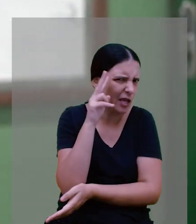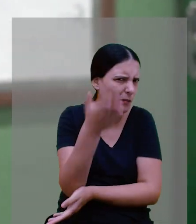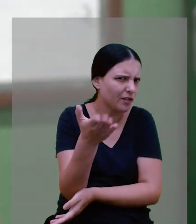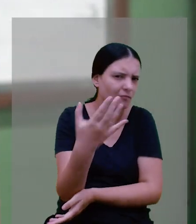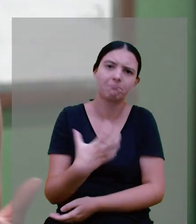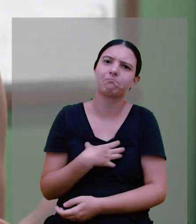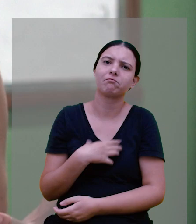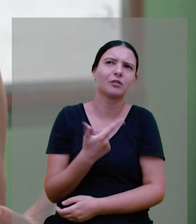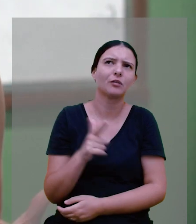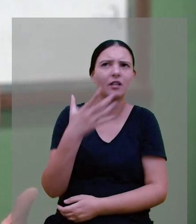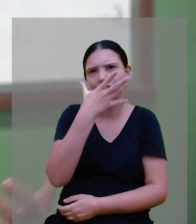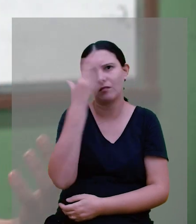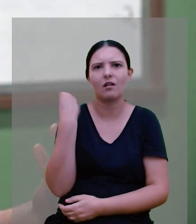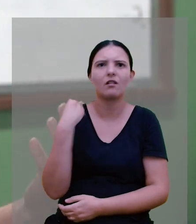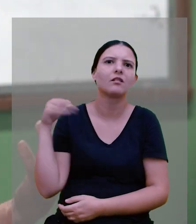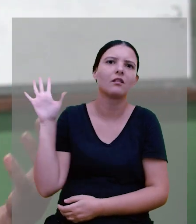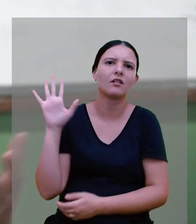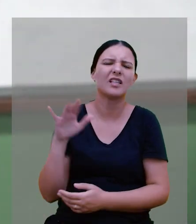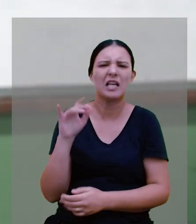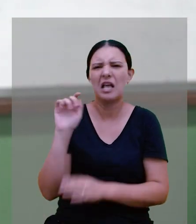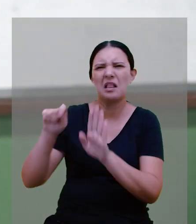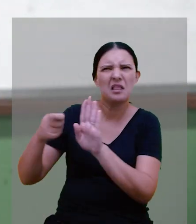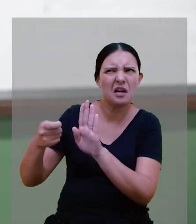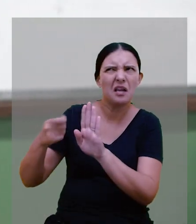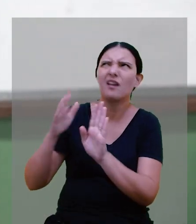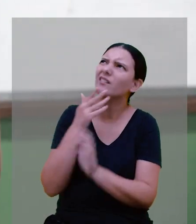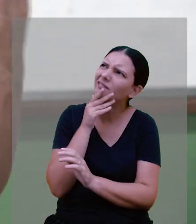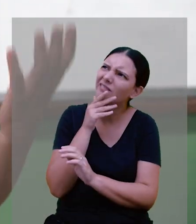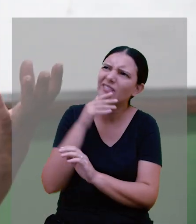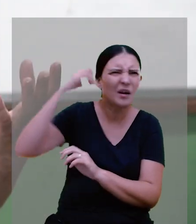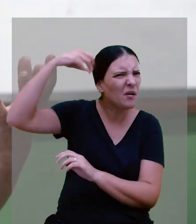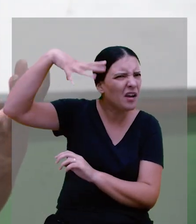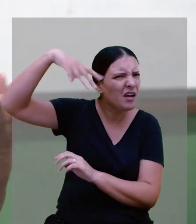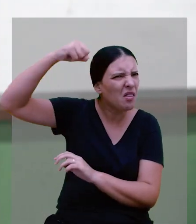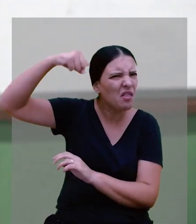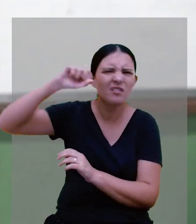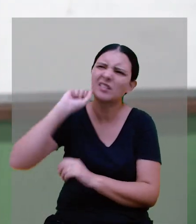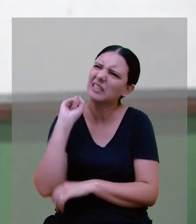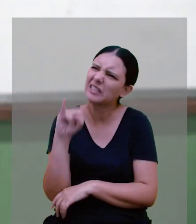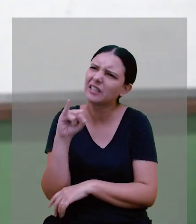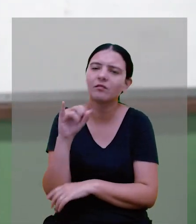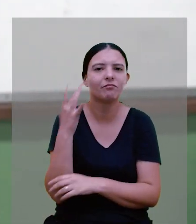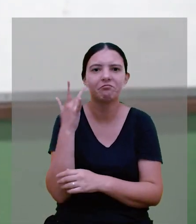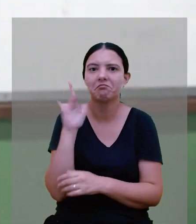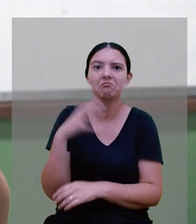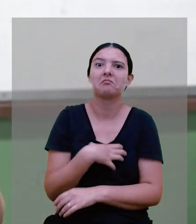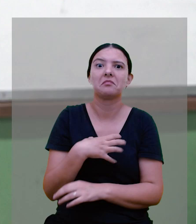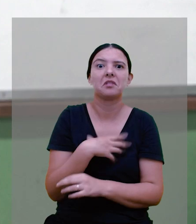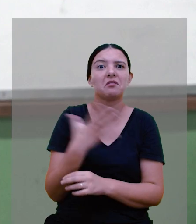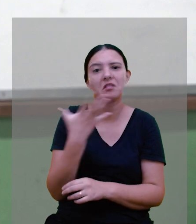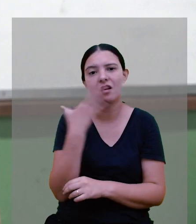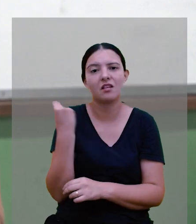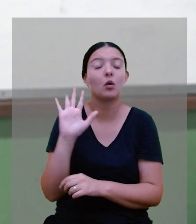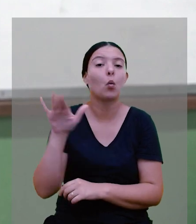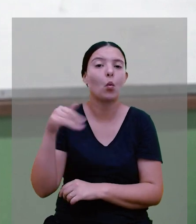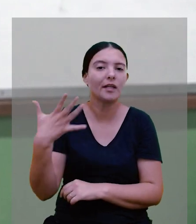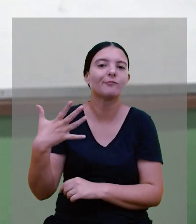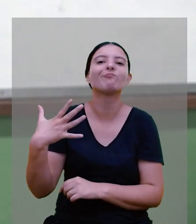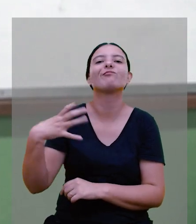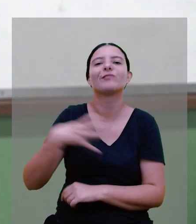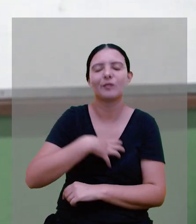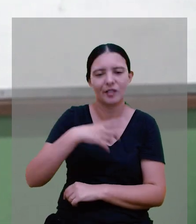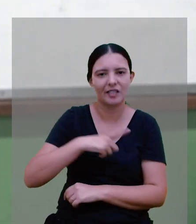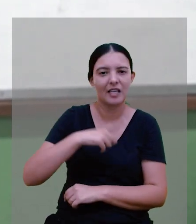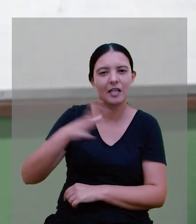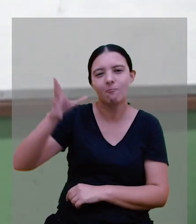que não tem sentimento a gente esquece. Será que eu tranquei a porta? Será que eu apaguei a luz? Será que eu desliguei o gás? Não tem sentimento, a gente esquece. Quando tem sentimento, grava na